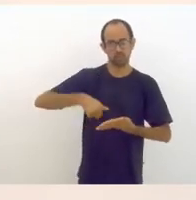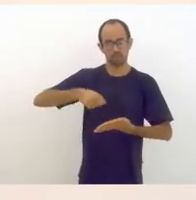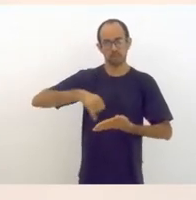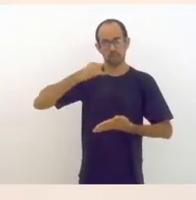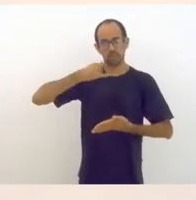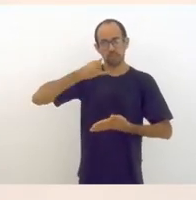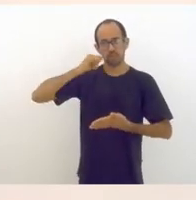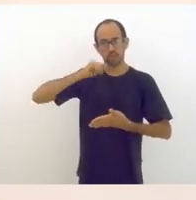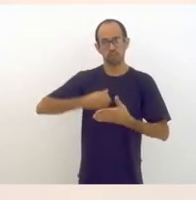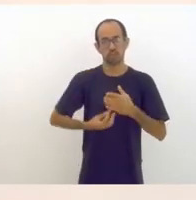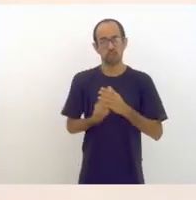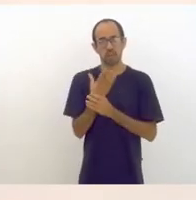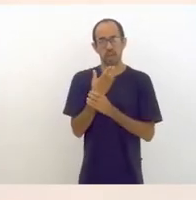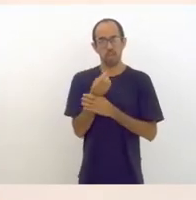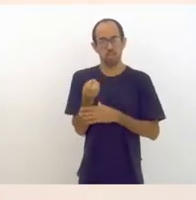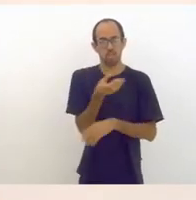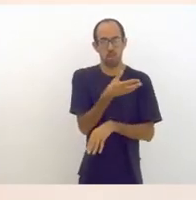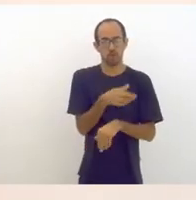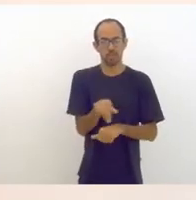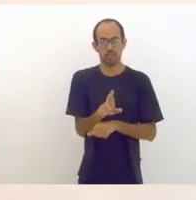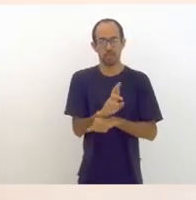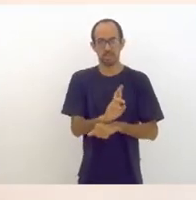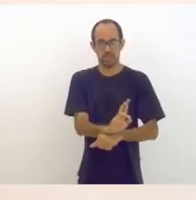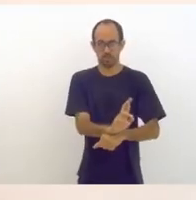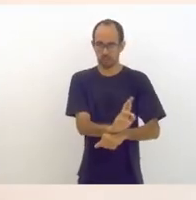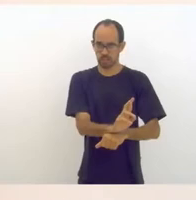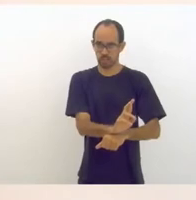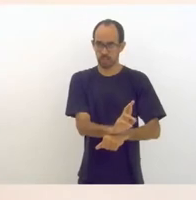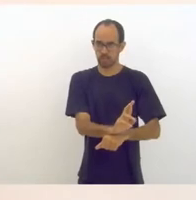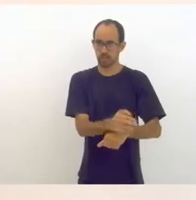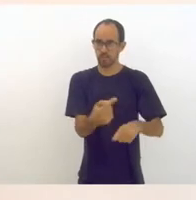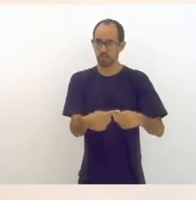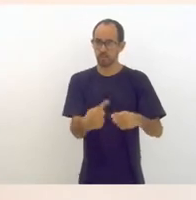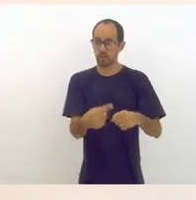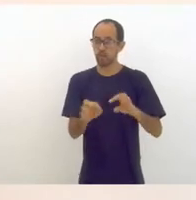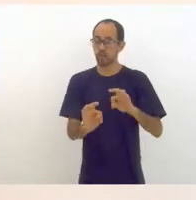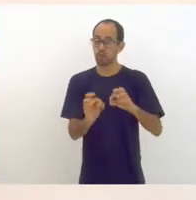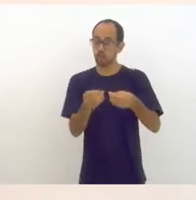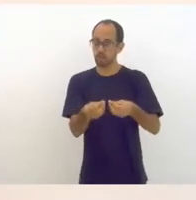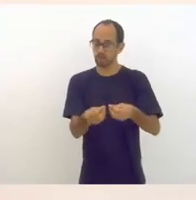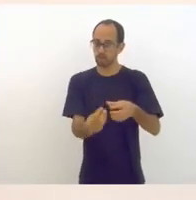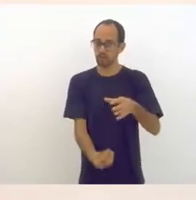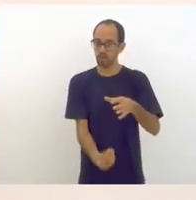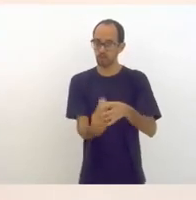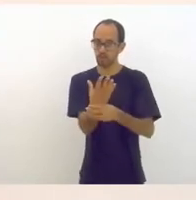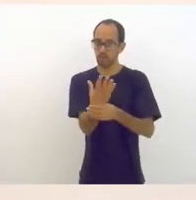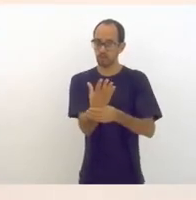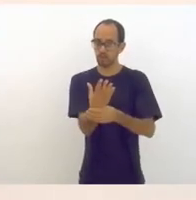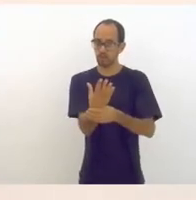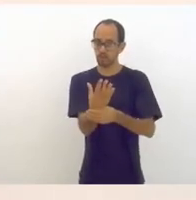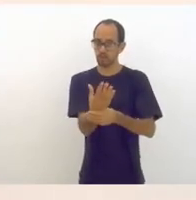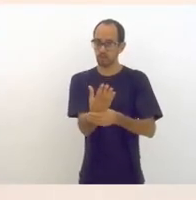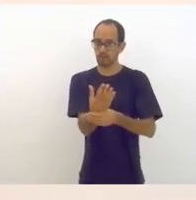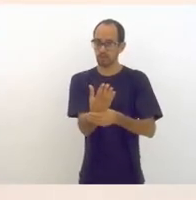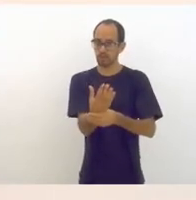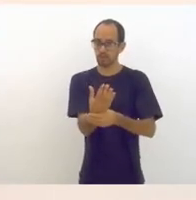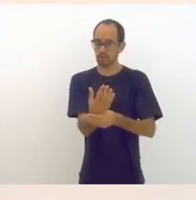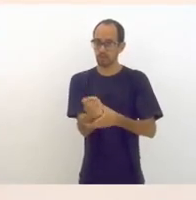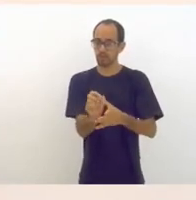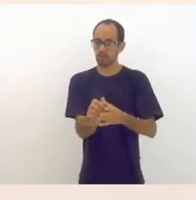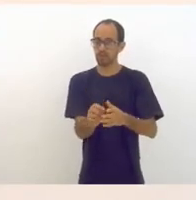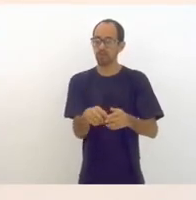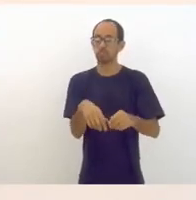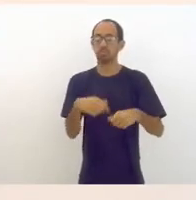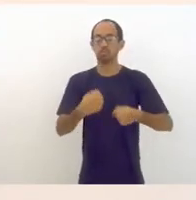novas reservas, porque todas que foram criadas, não tem uma que teve pagamento para os antigos donos.